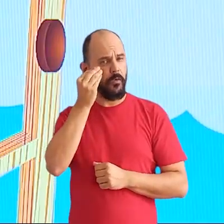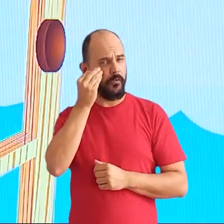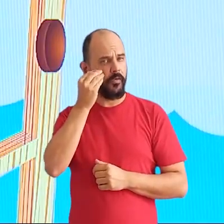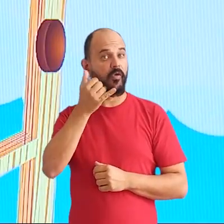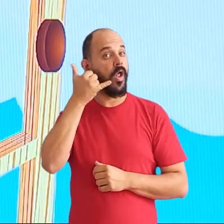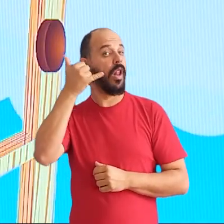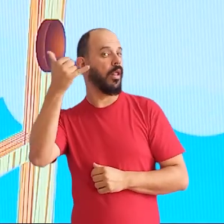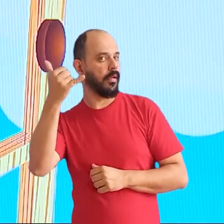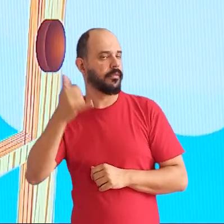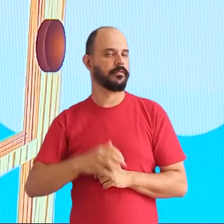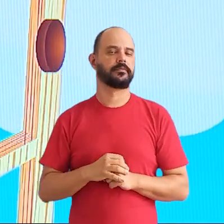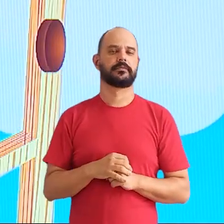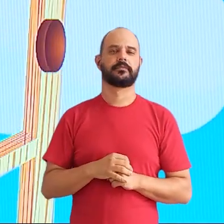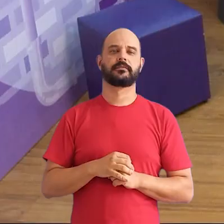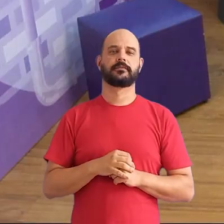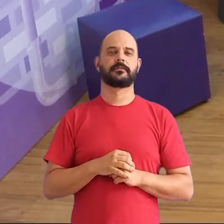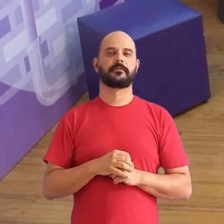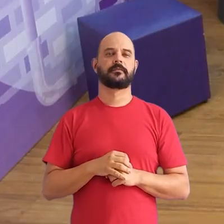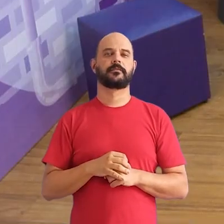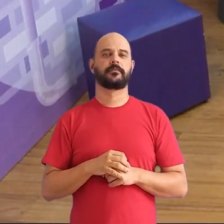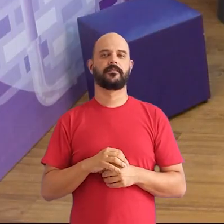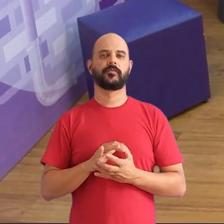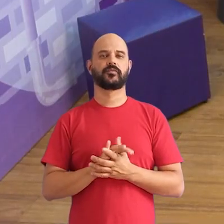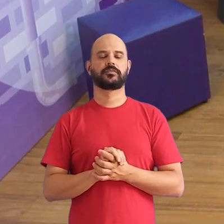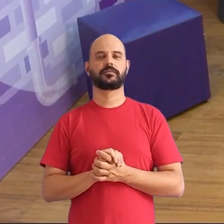laboratório? Vou ligar para ele!